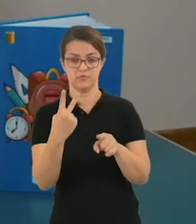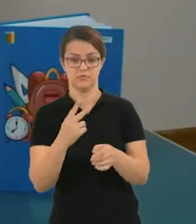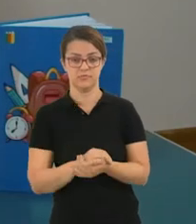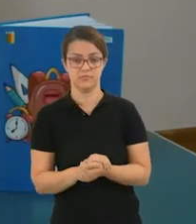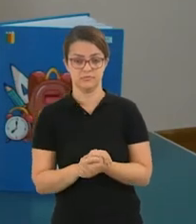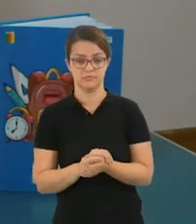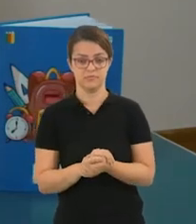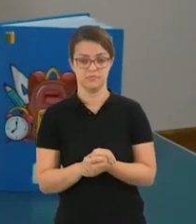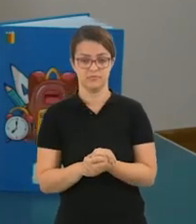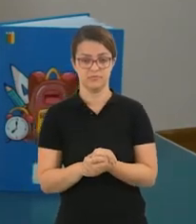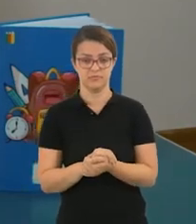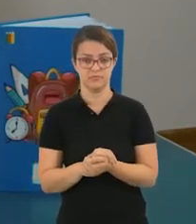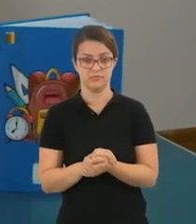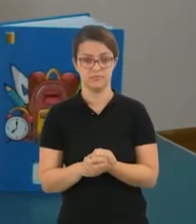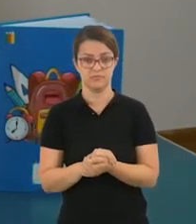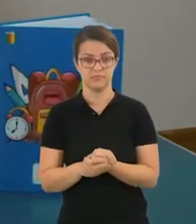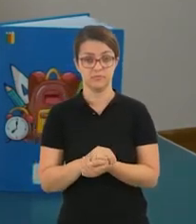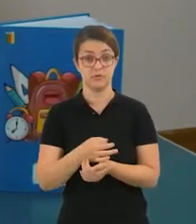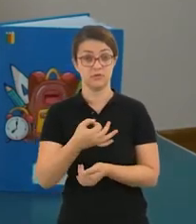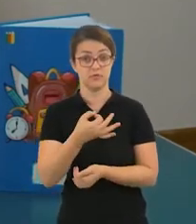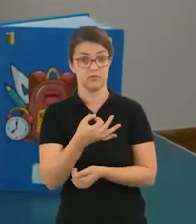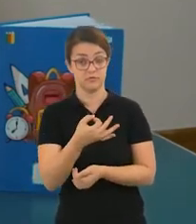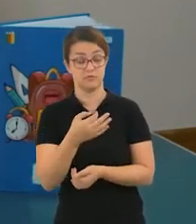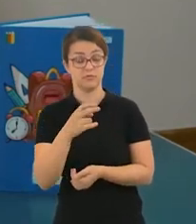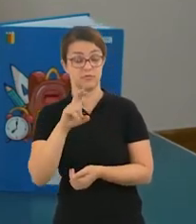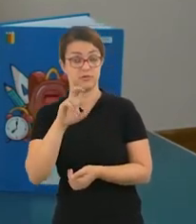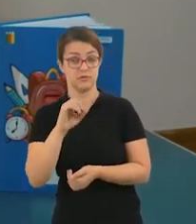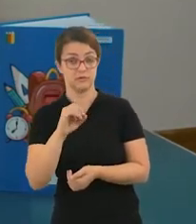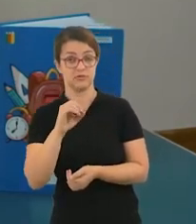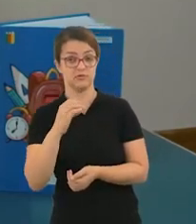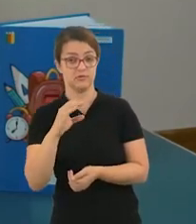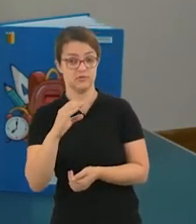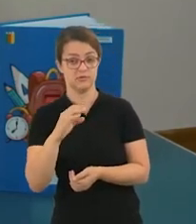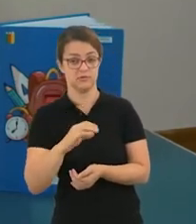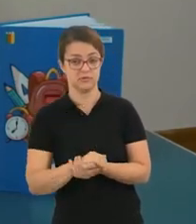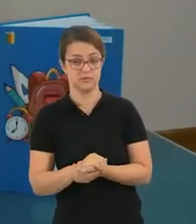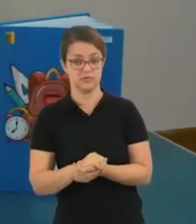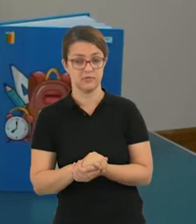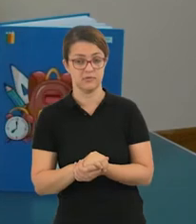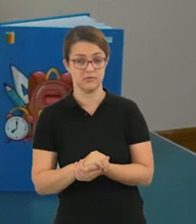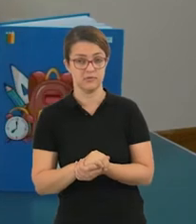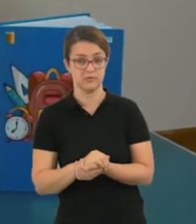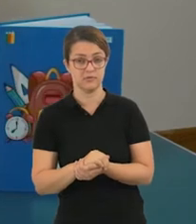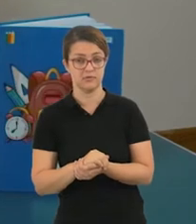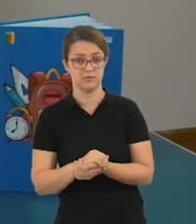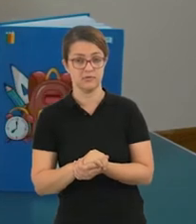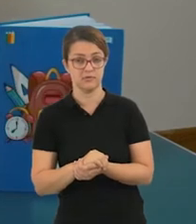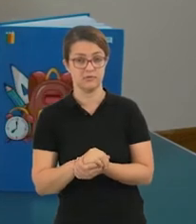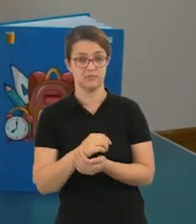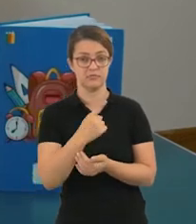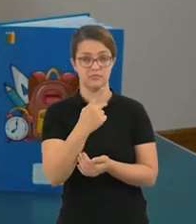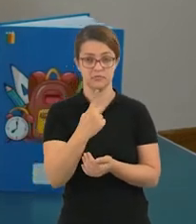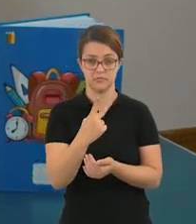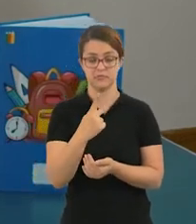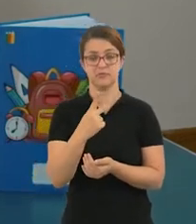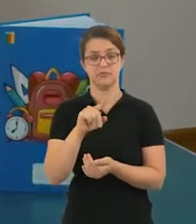aqui na moeda de 50 centavos, então 10 mais 2, 12 mais